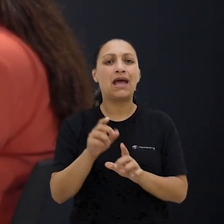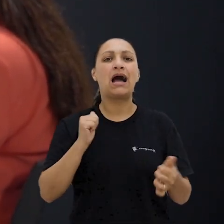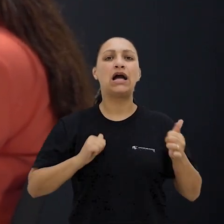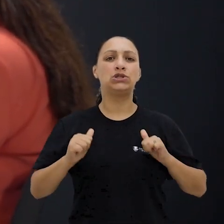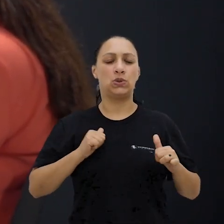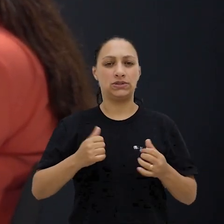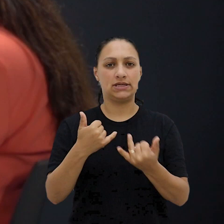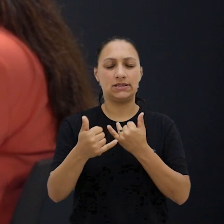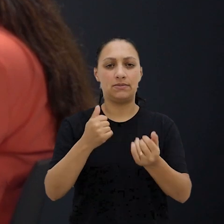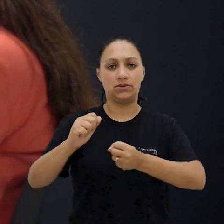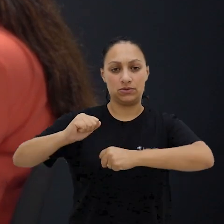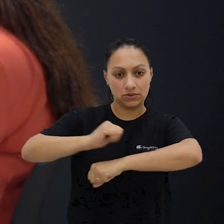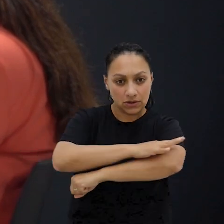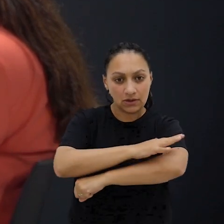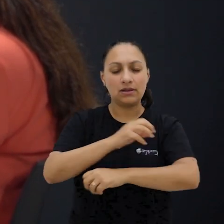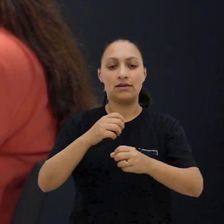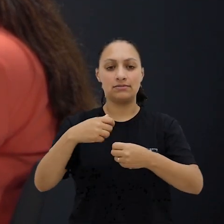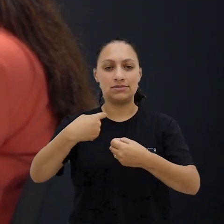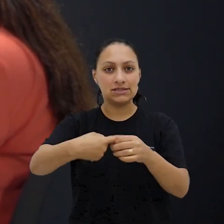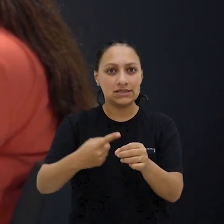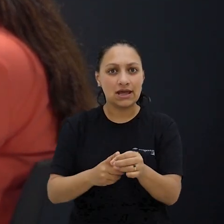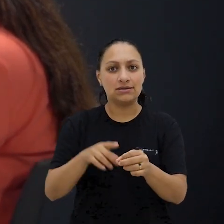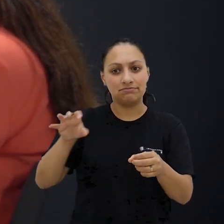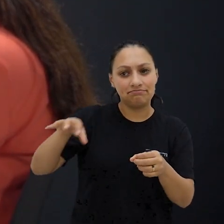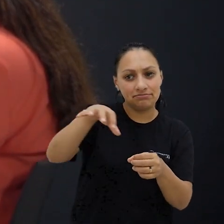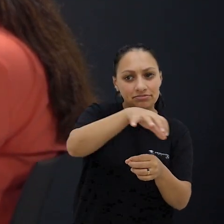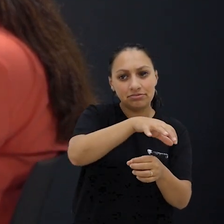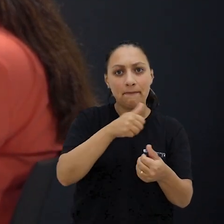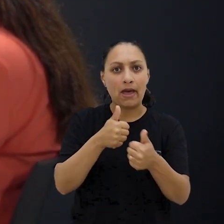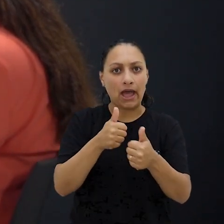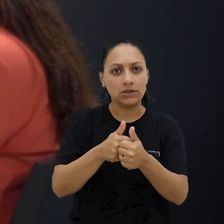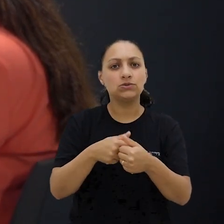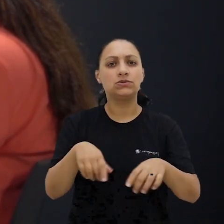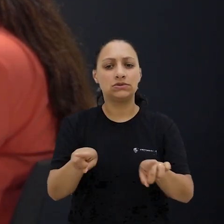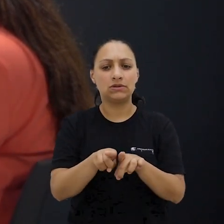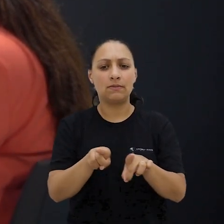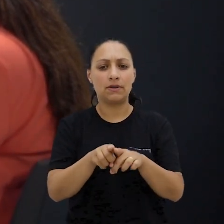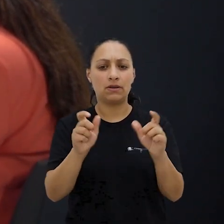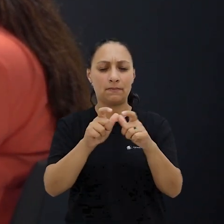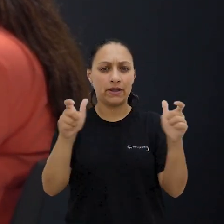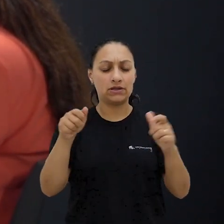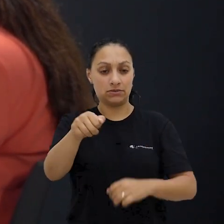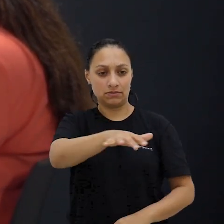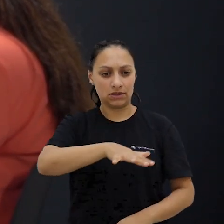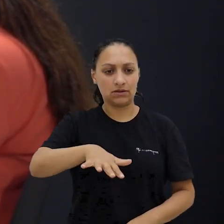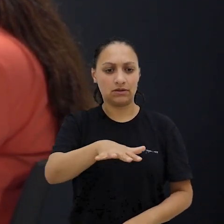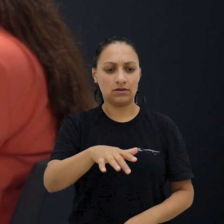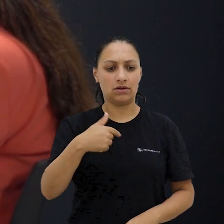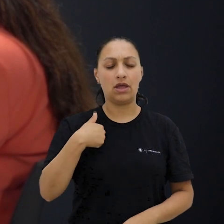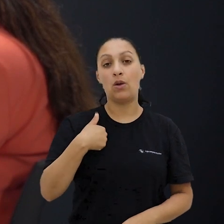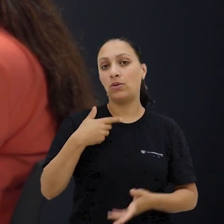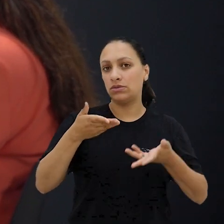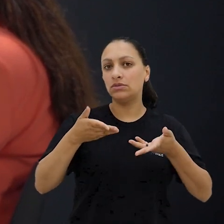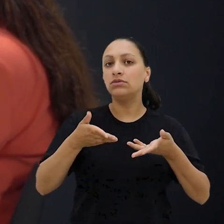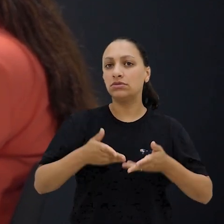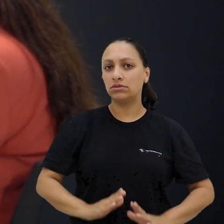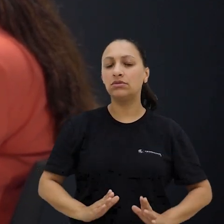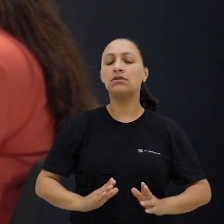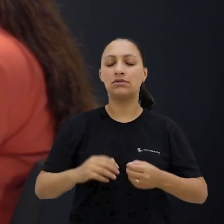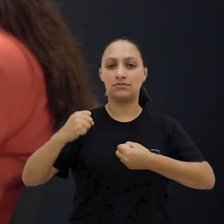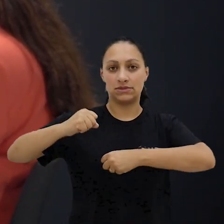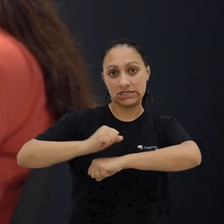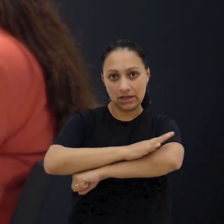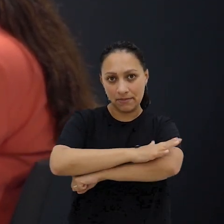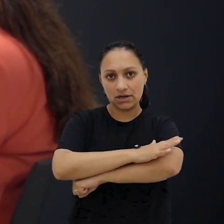Talks de Sapiranga, né? Até contextualizando, né? A gente está mais de 11 anos no mercado, eu sou natural de Sapiranga,